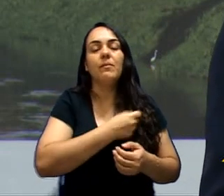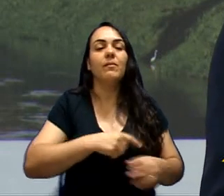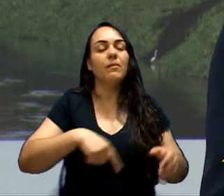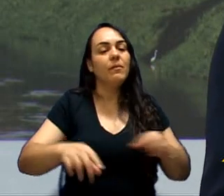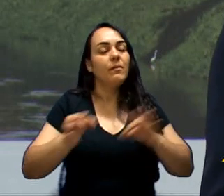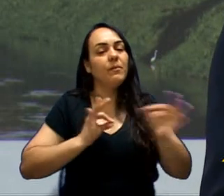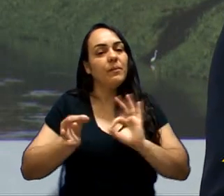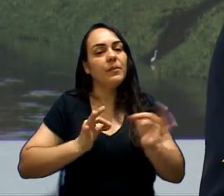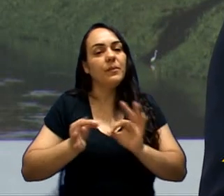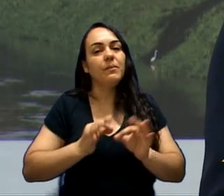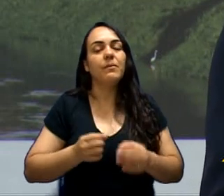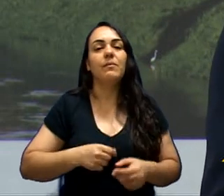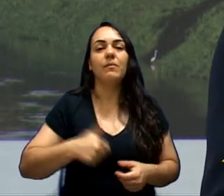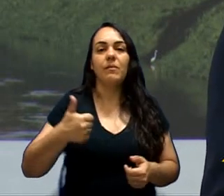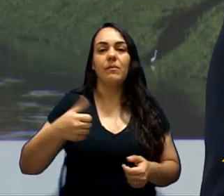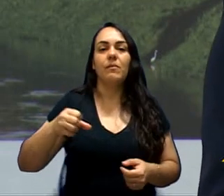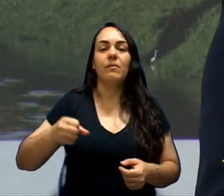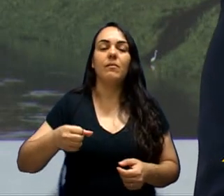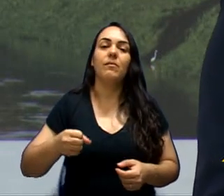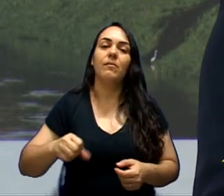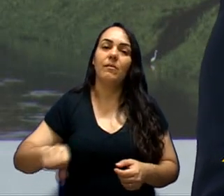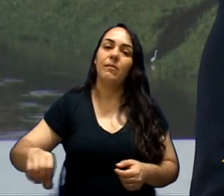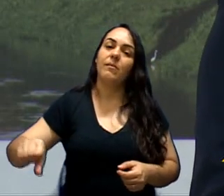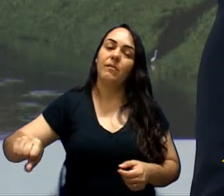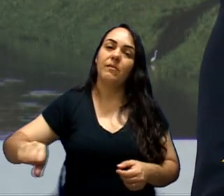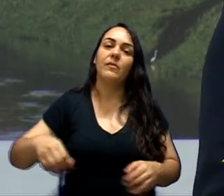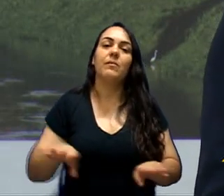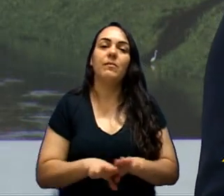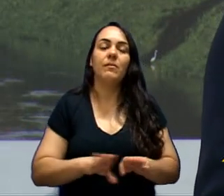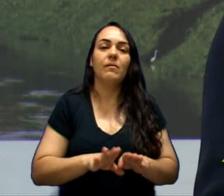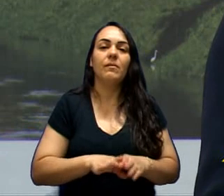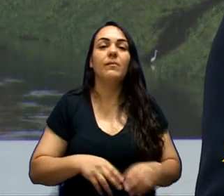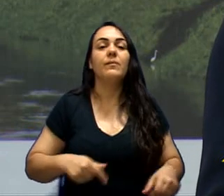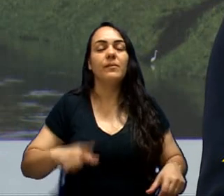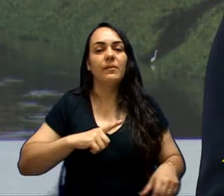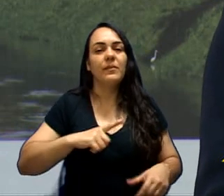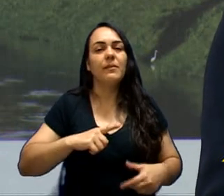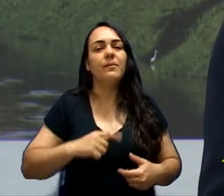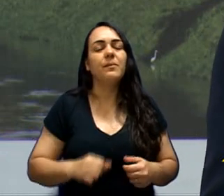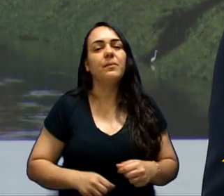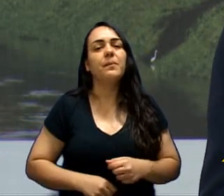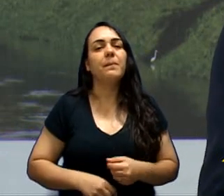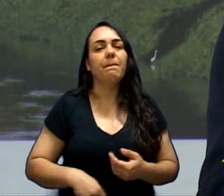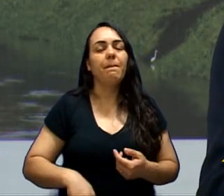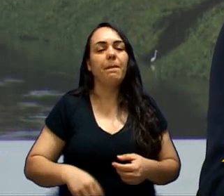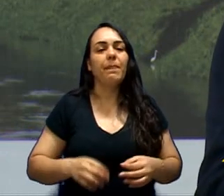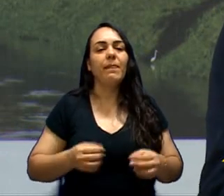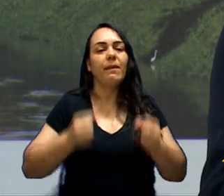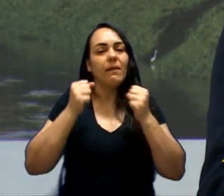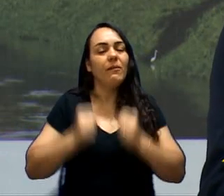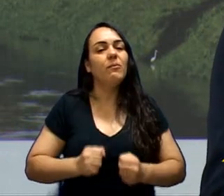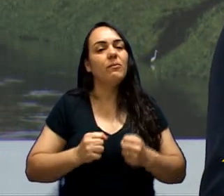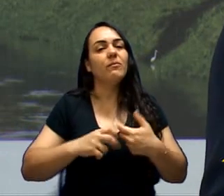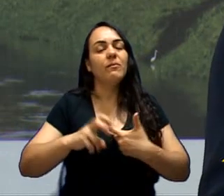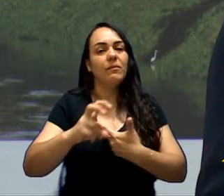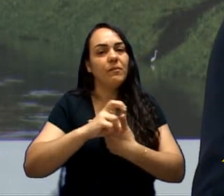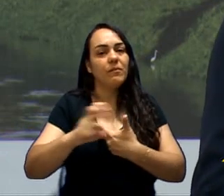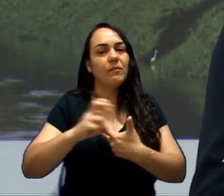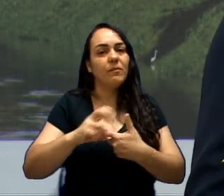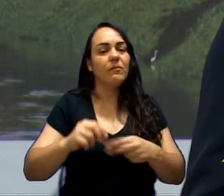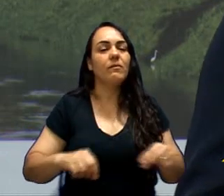número 231/2019, de autoria do Executivo, que autoriza o Poder Executivo a abrir crédito adicional suplementar no dia 23 de